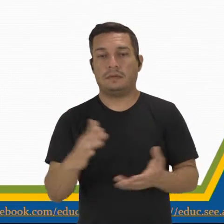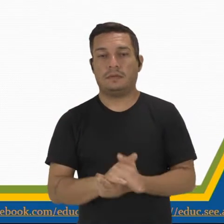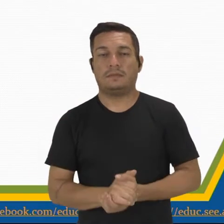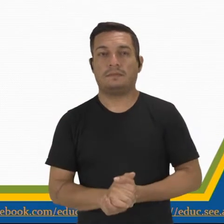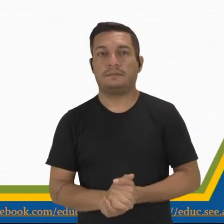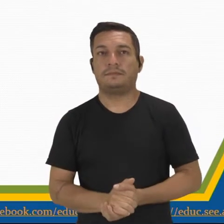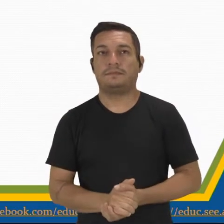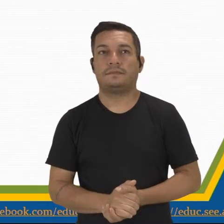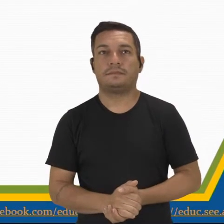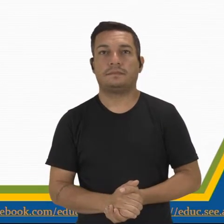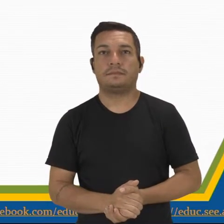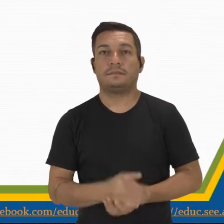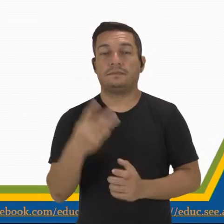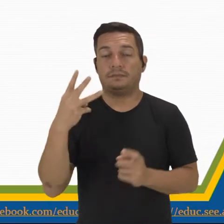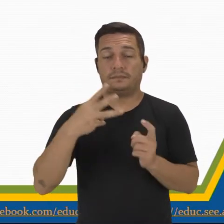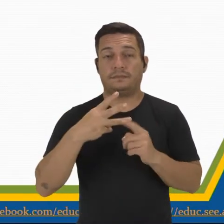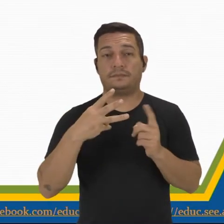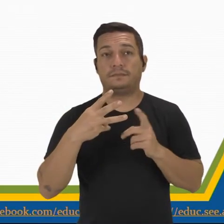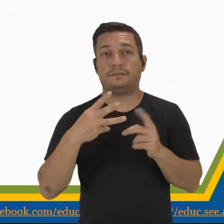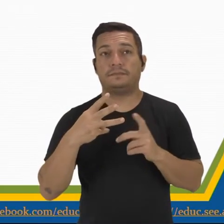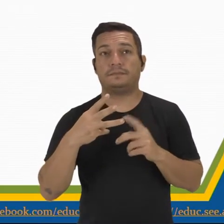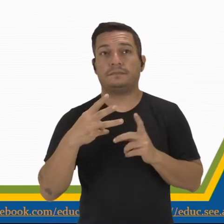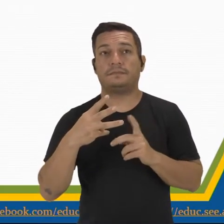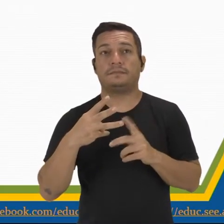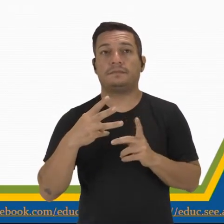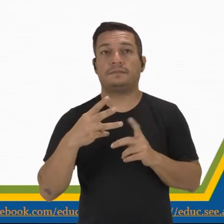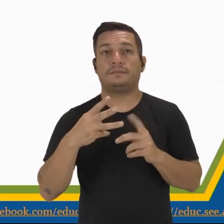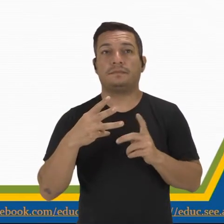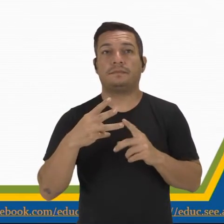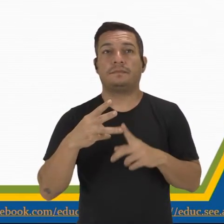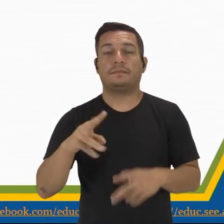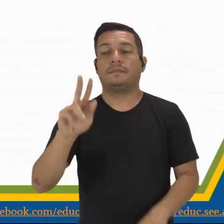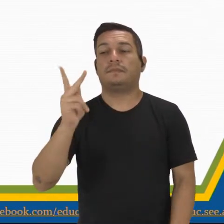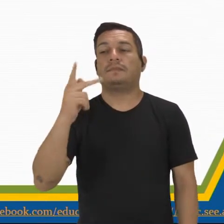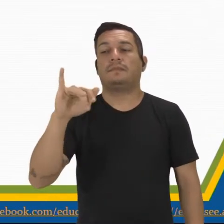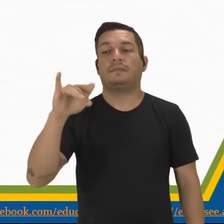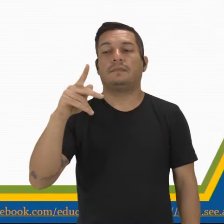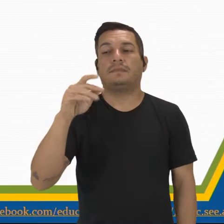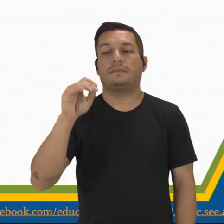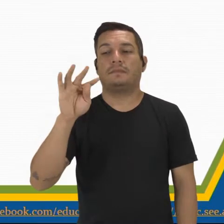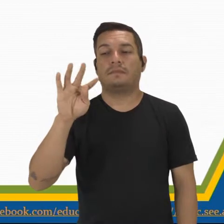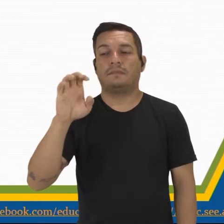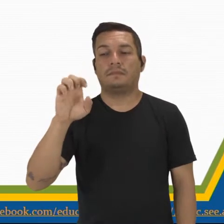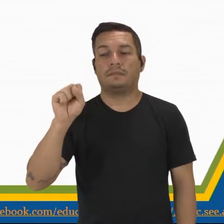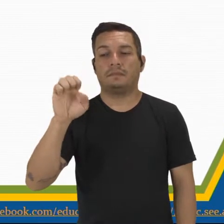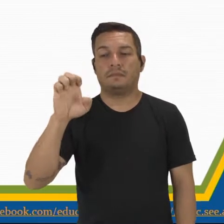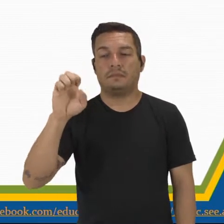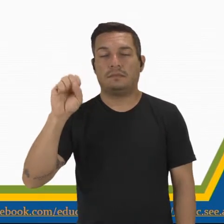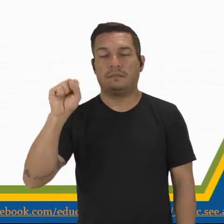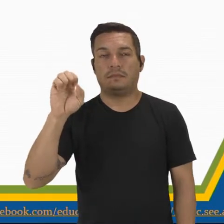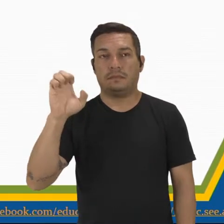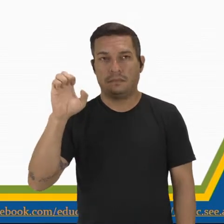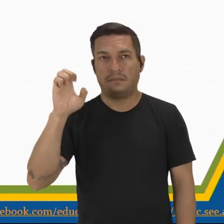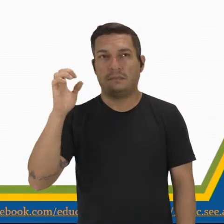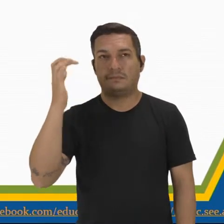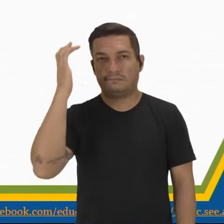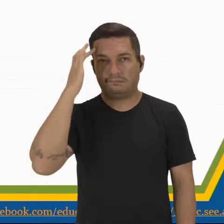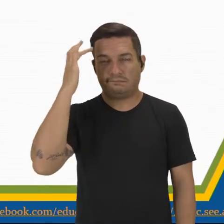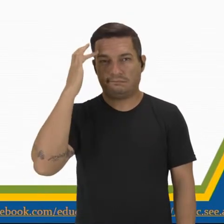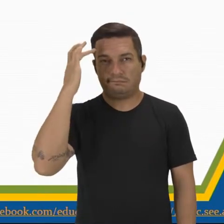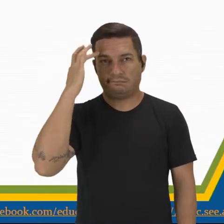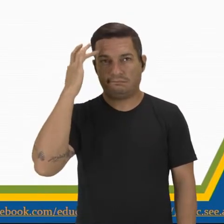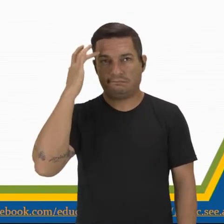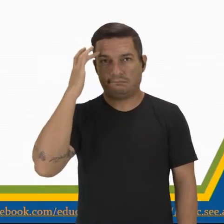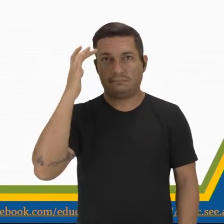material? A terceira etapa para o método científico são as hipóteses.